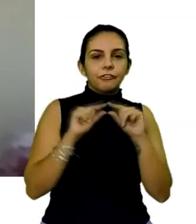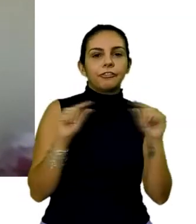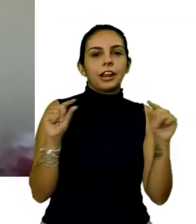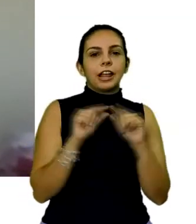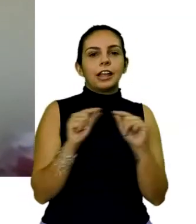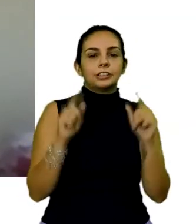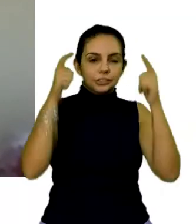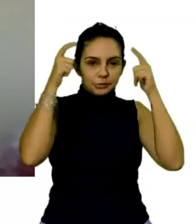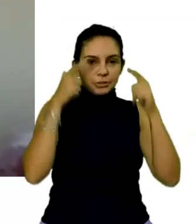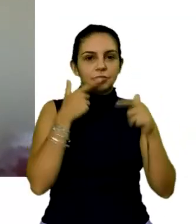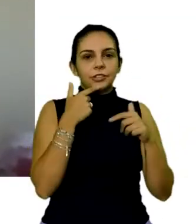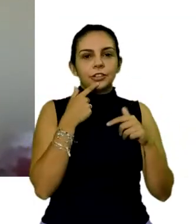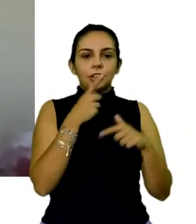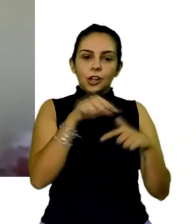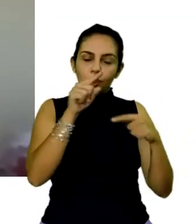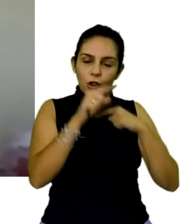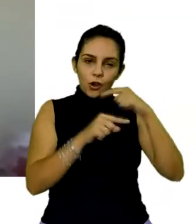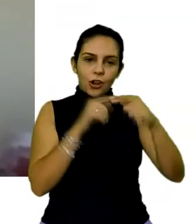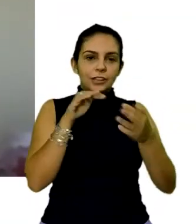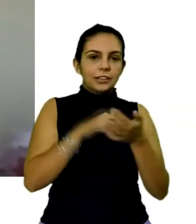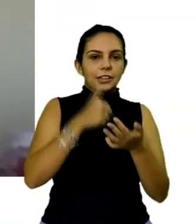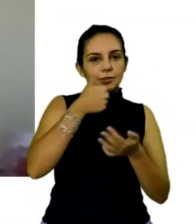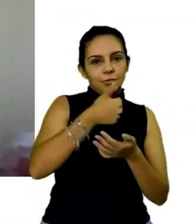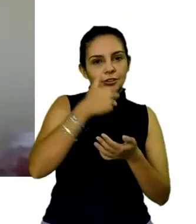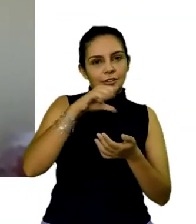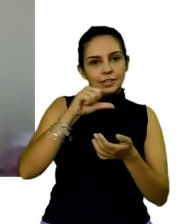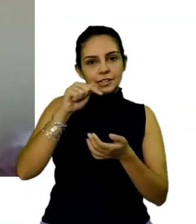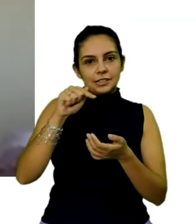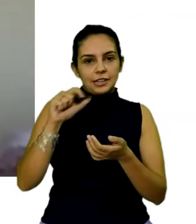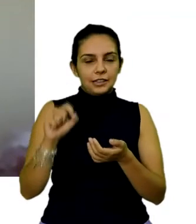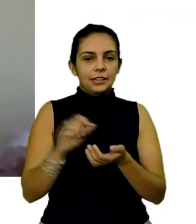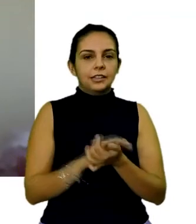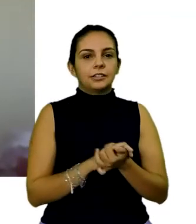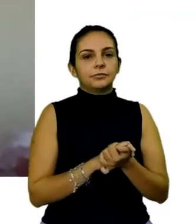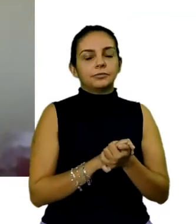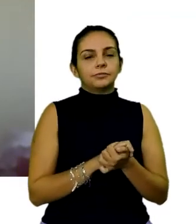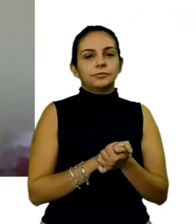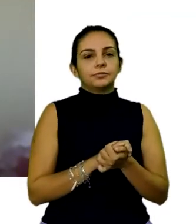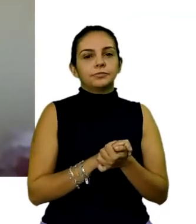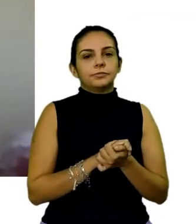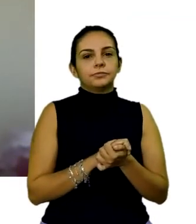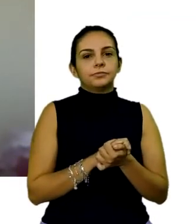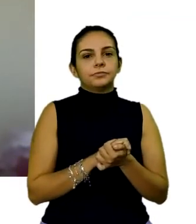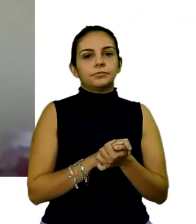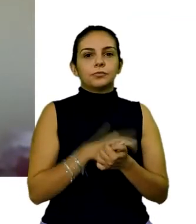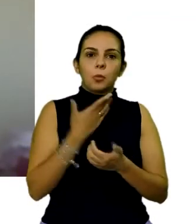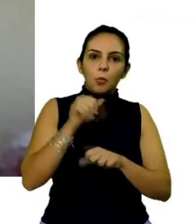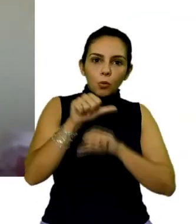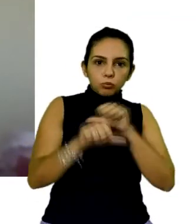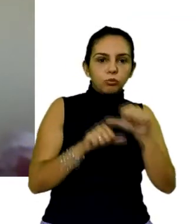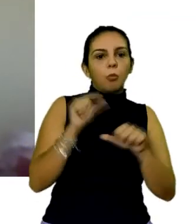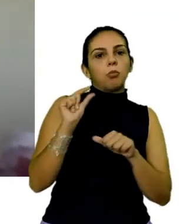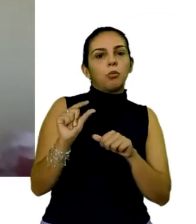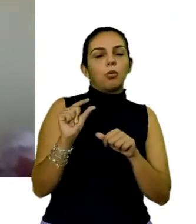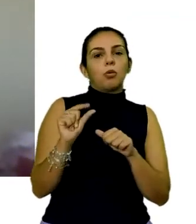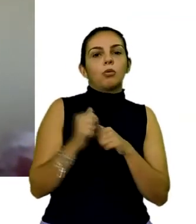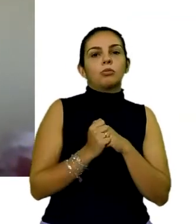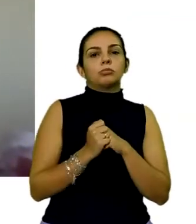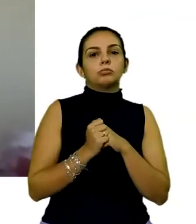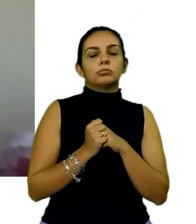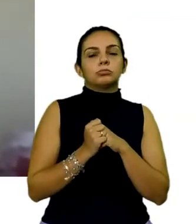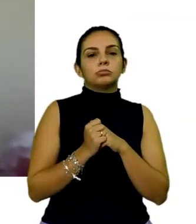do Chapeuzinho Vermelho. Isso aí rolou até 1970, né? Aí a coisa mudou um pouco,